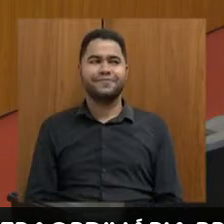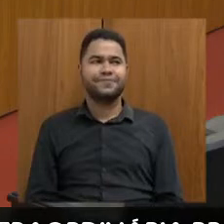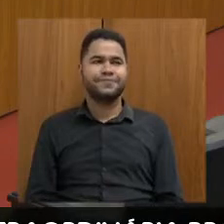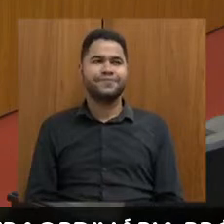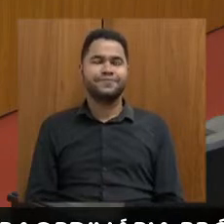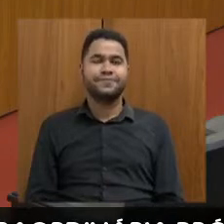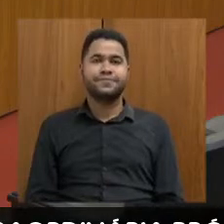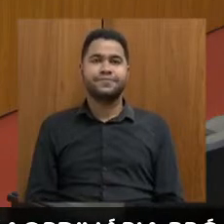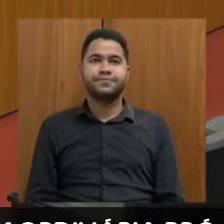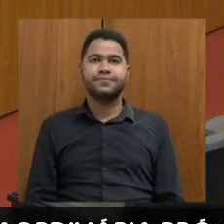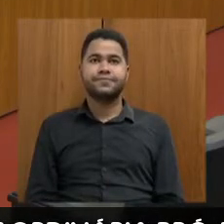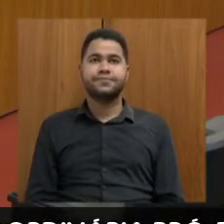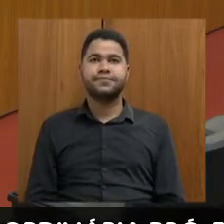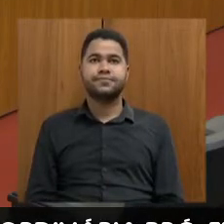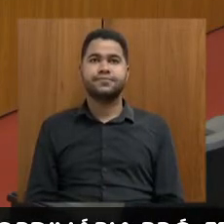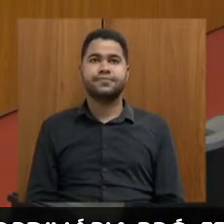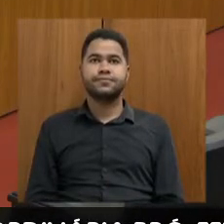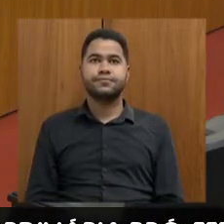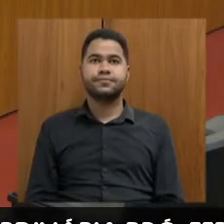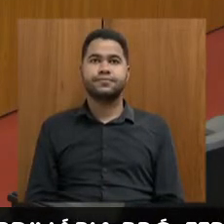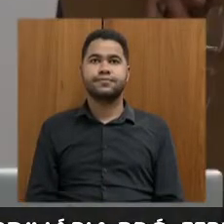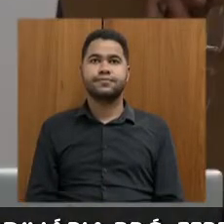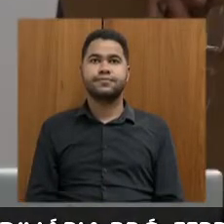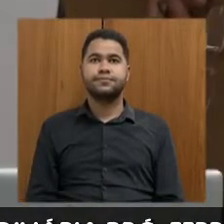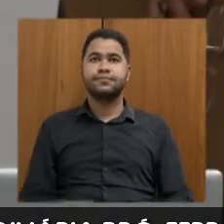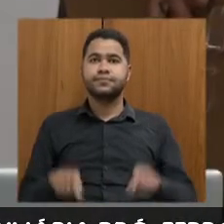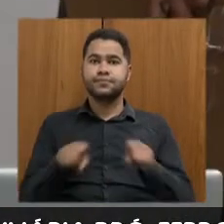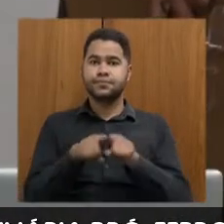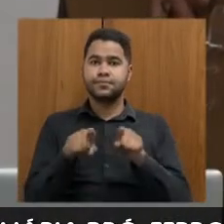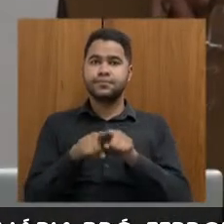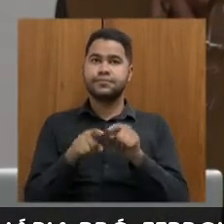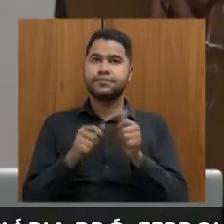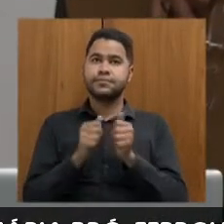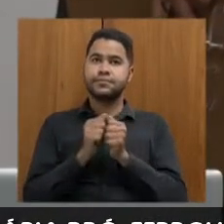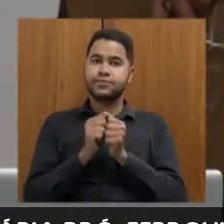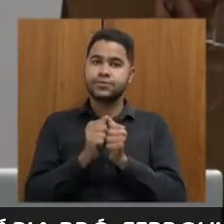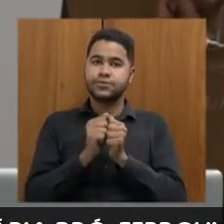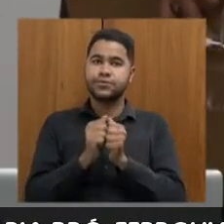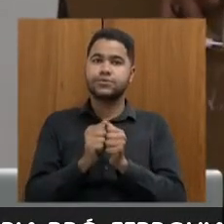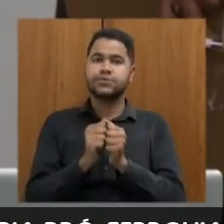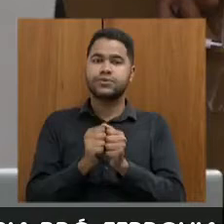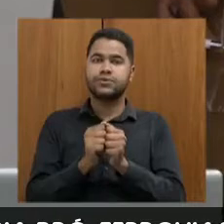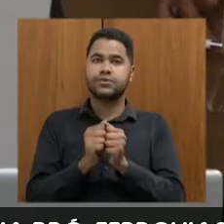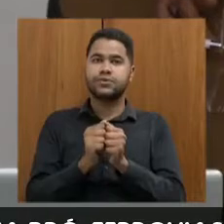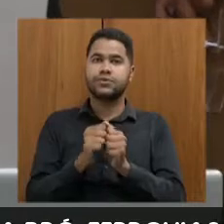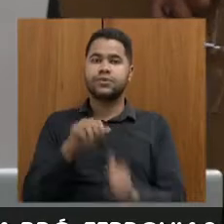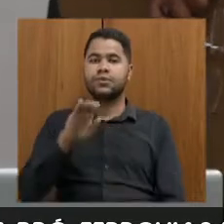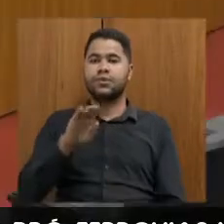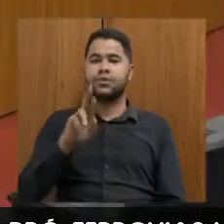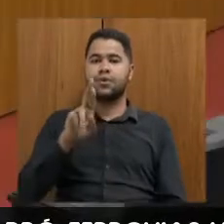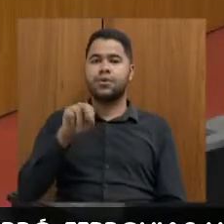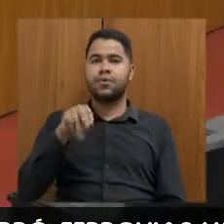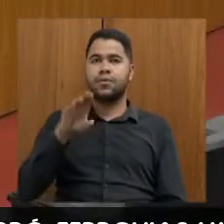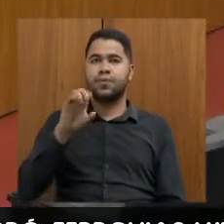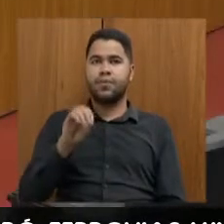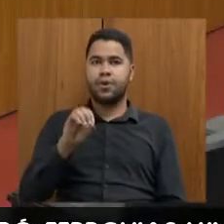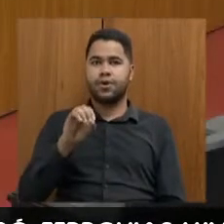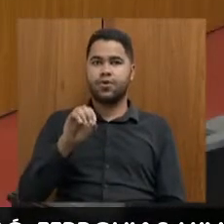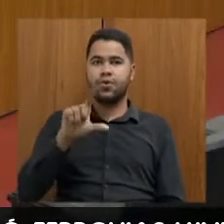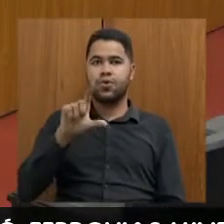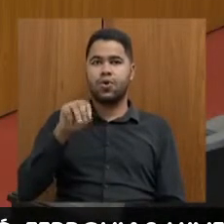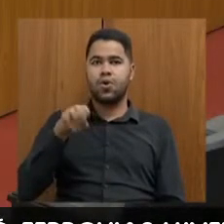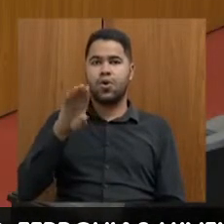ele está também acompanhado do Breno longobuco